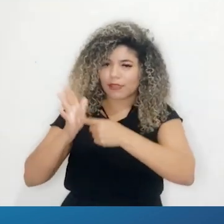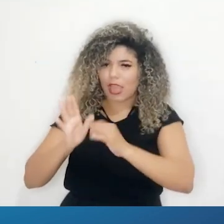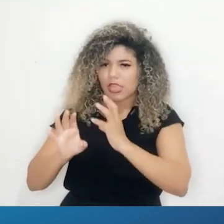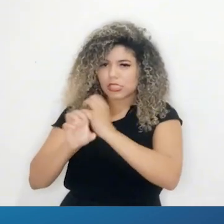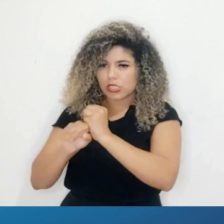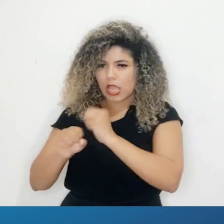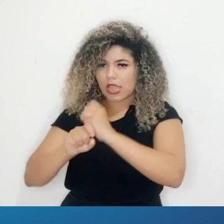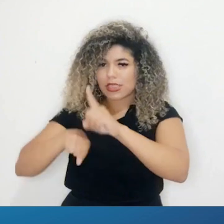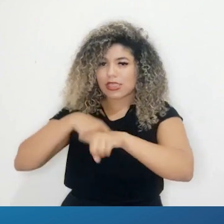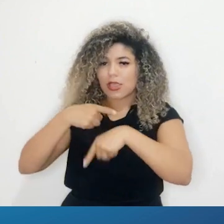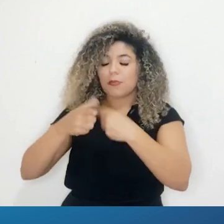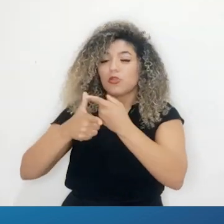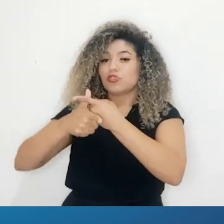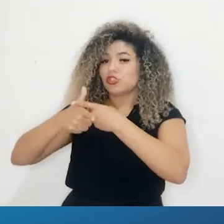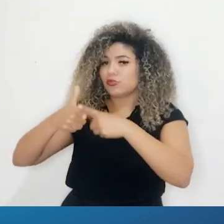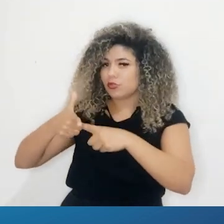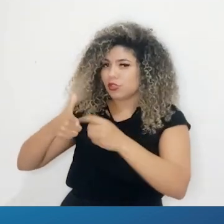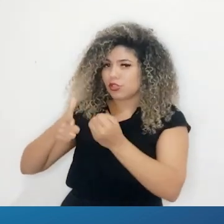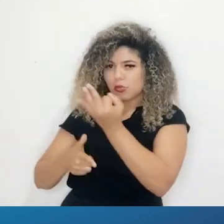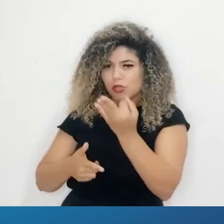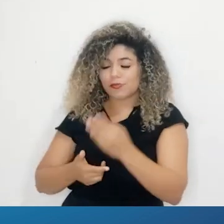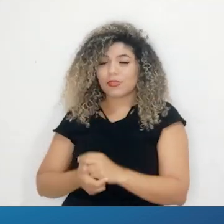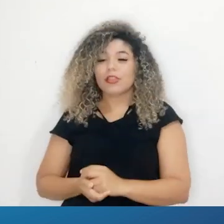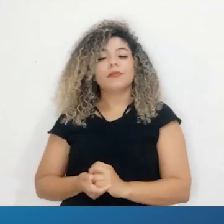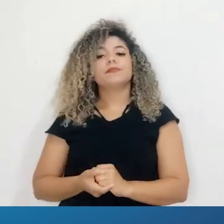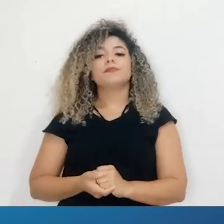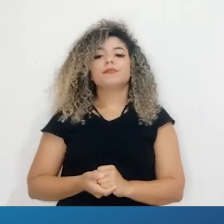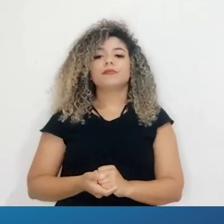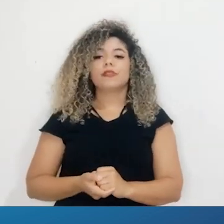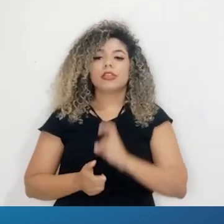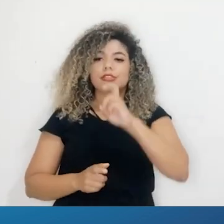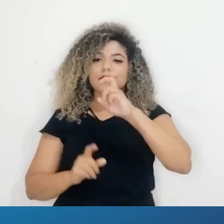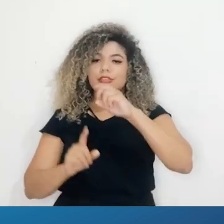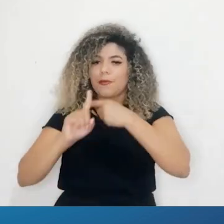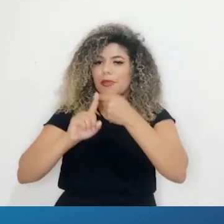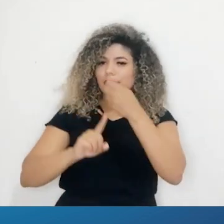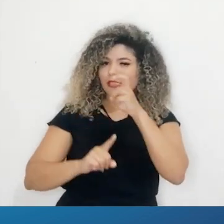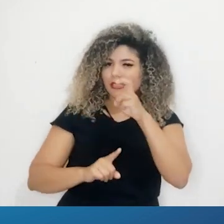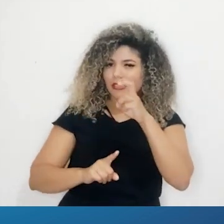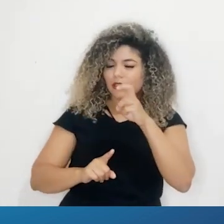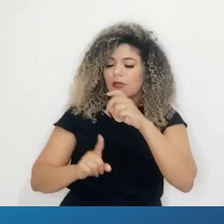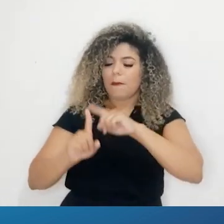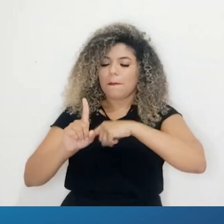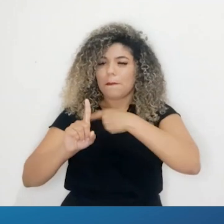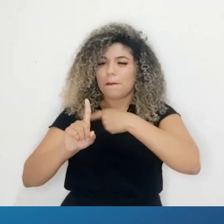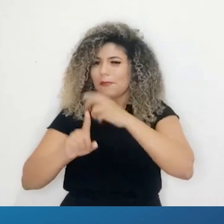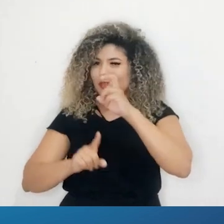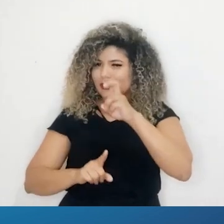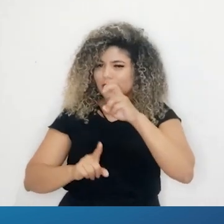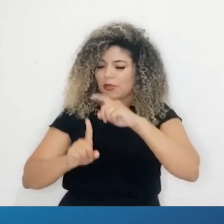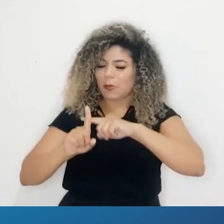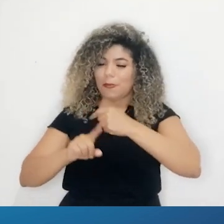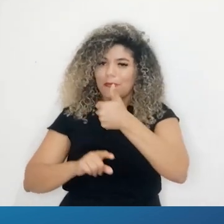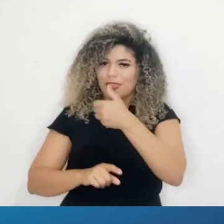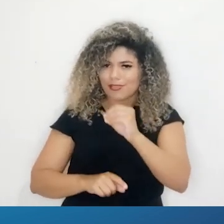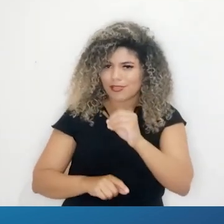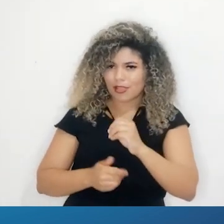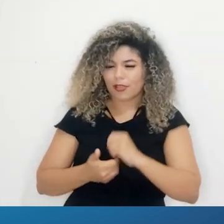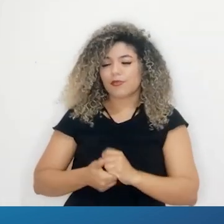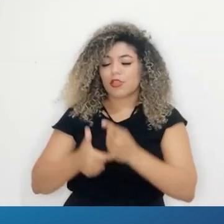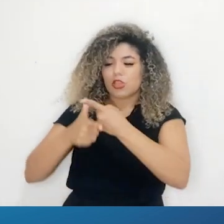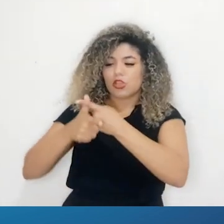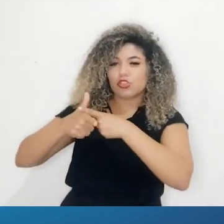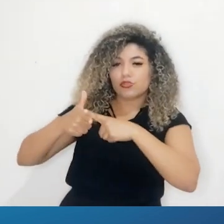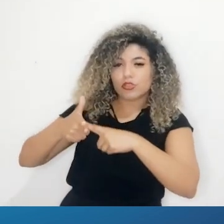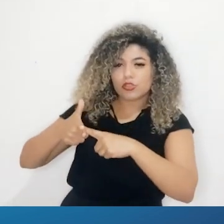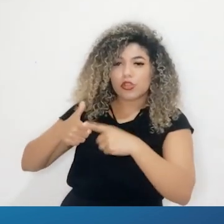dividido pela quantidade de notas como nós temos 5 mais 5 + 5 + 10 vamos